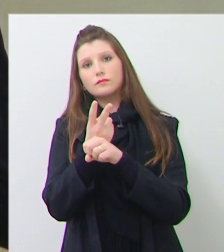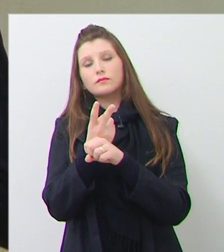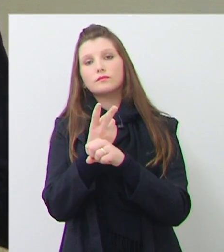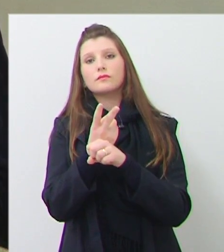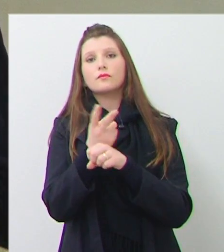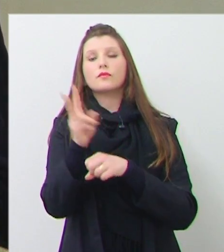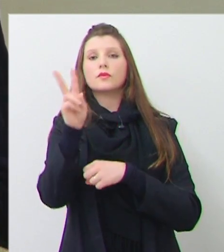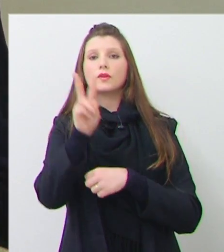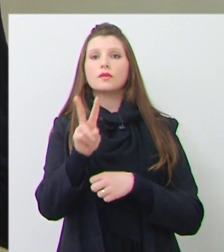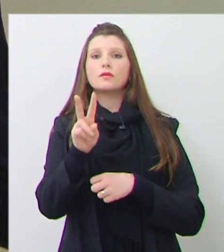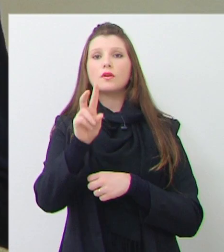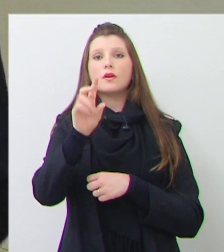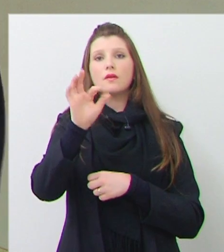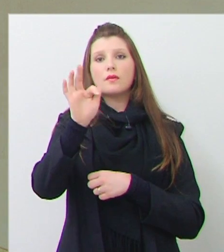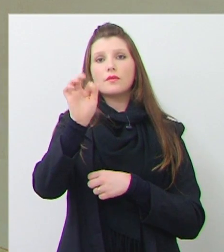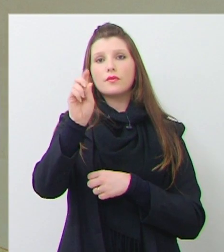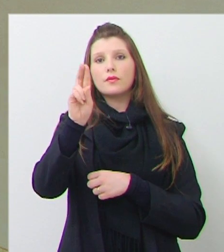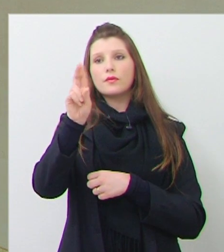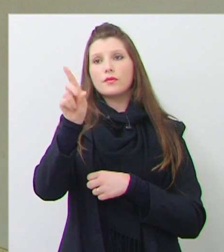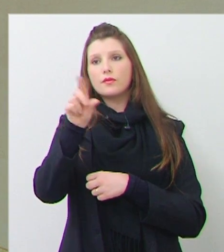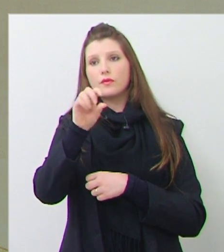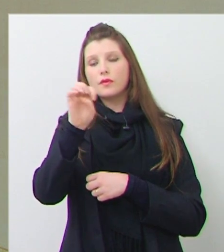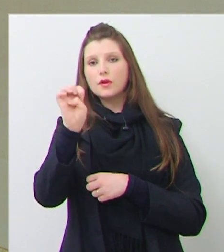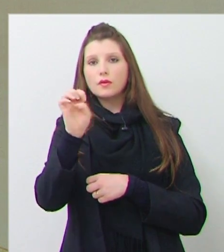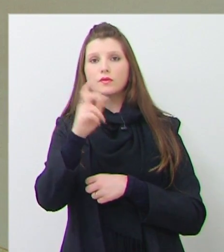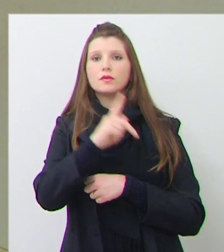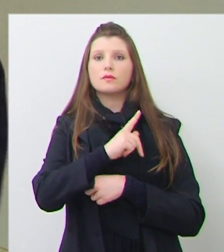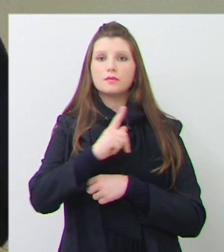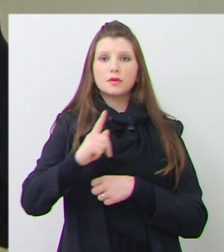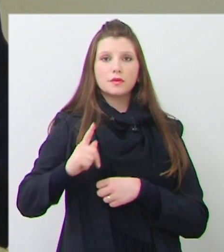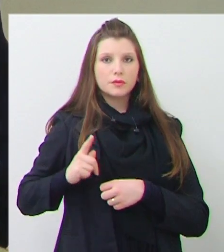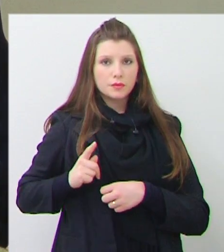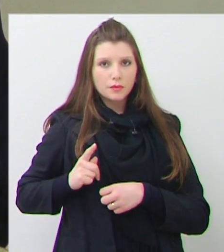vereador Feuser, vereador Pastor Jeves,